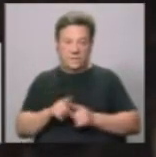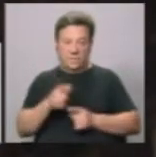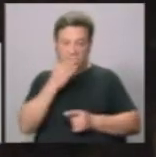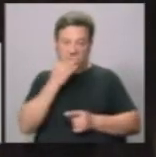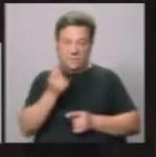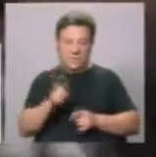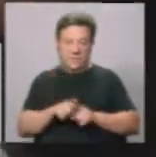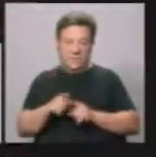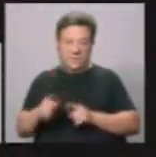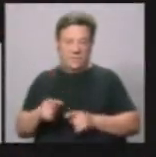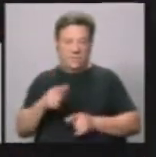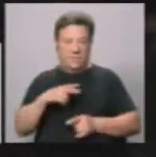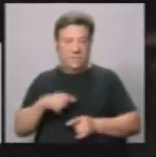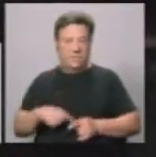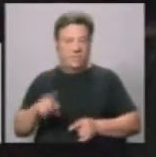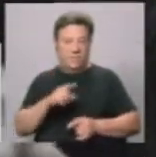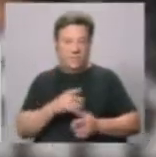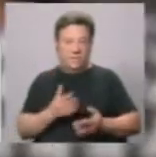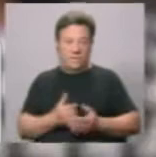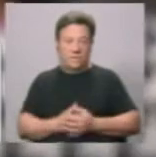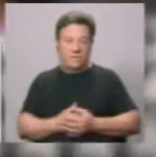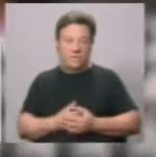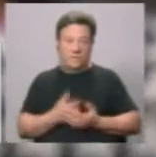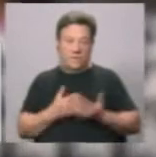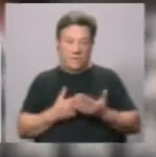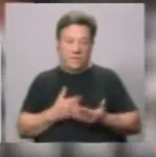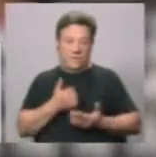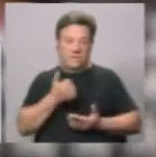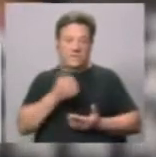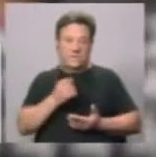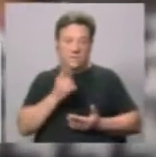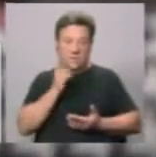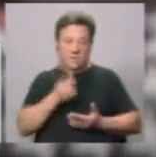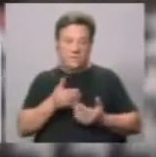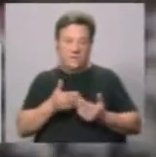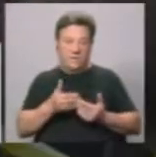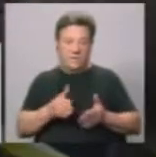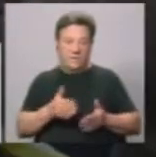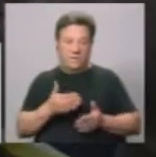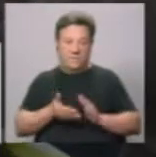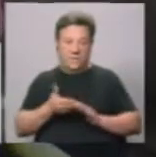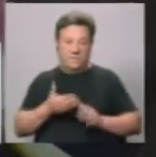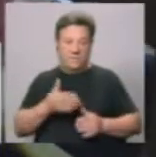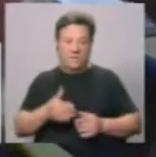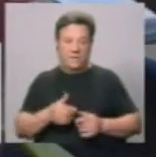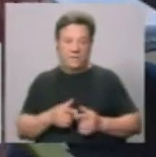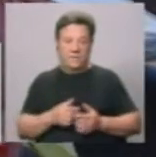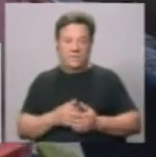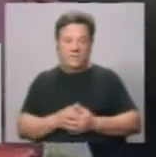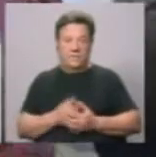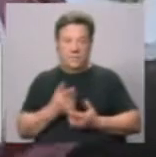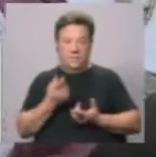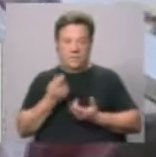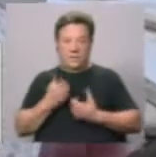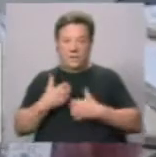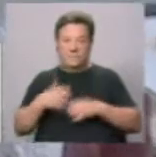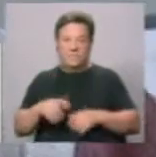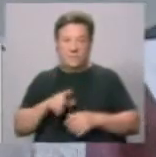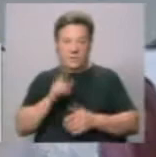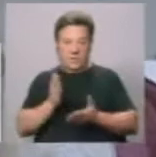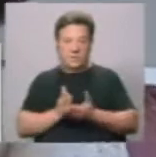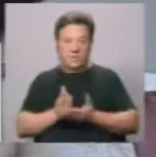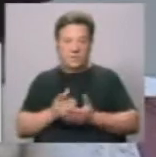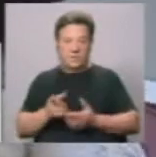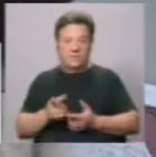parecidas com esta no país e há 50 que devem abrir portas em breve. Um investimento das